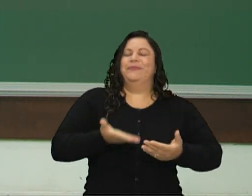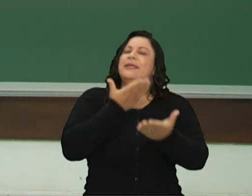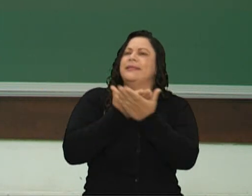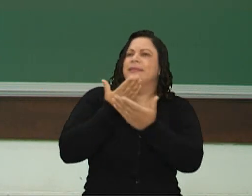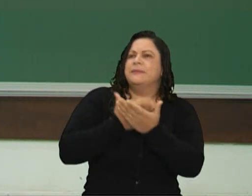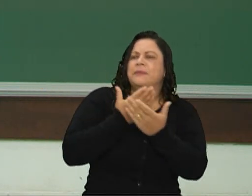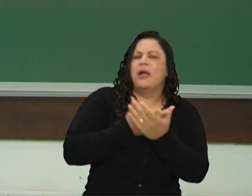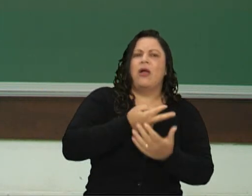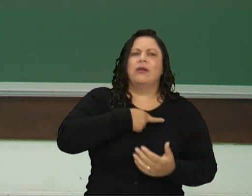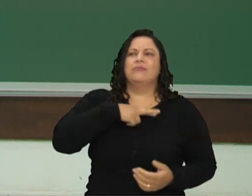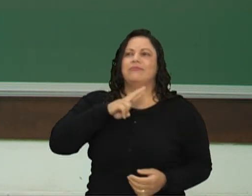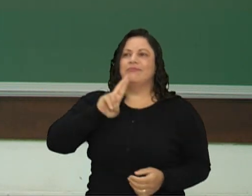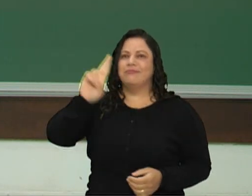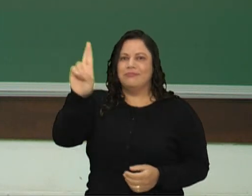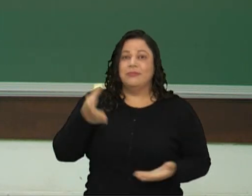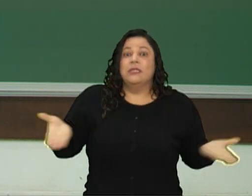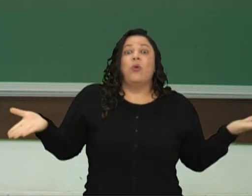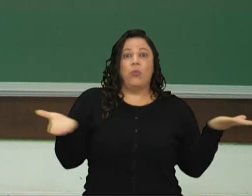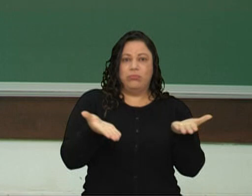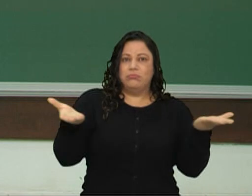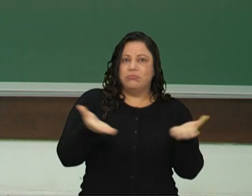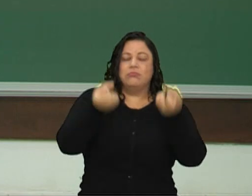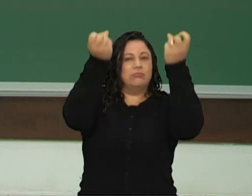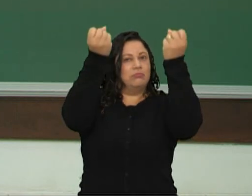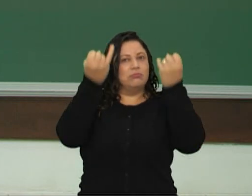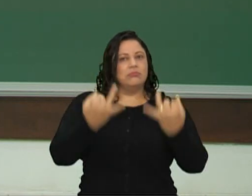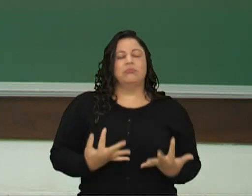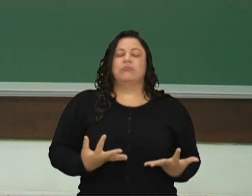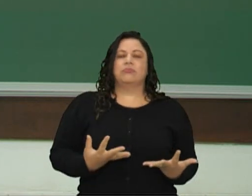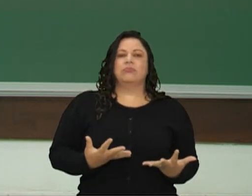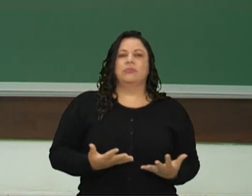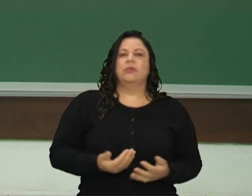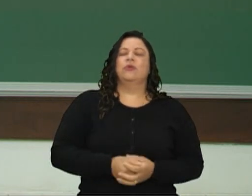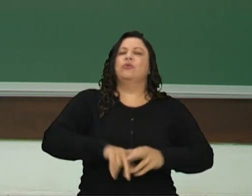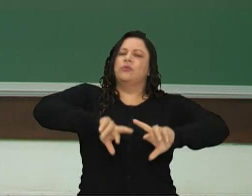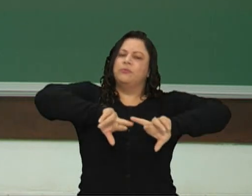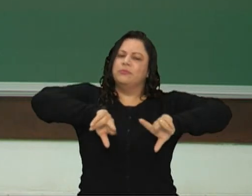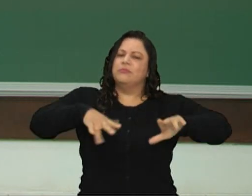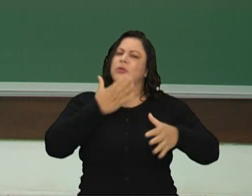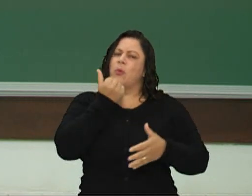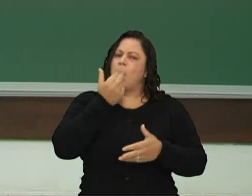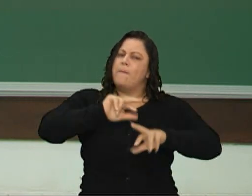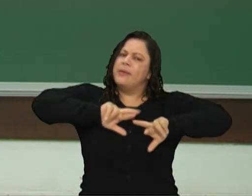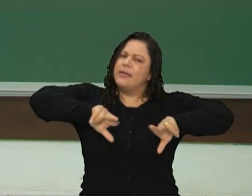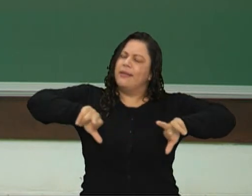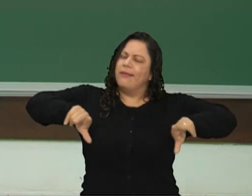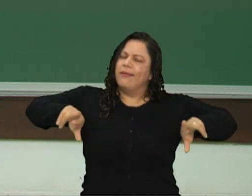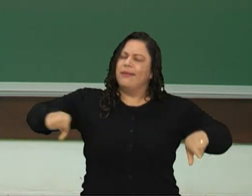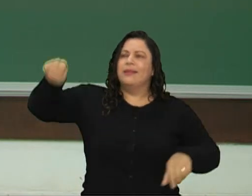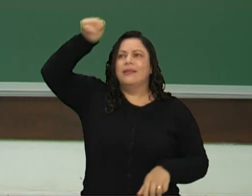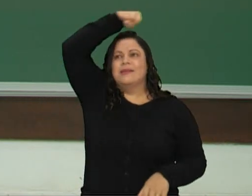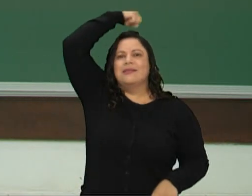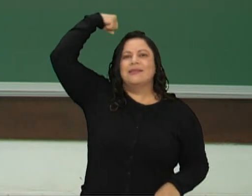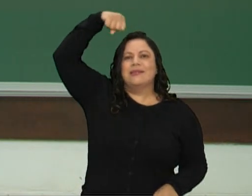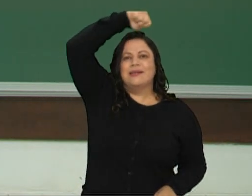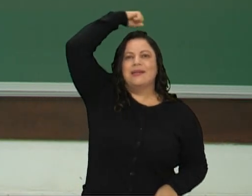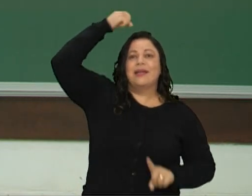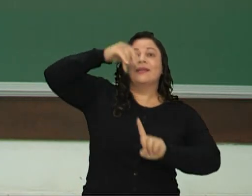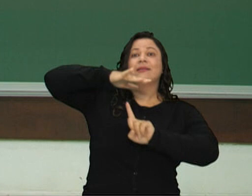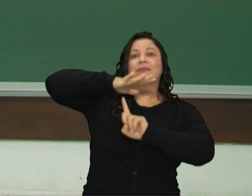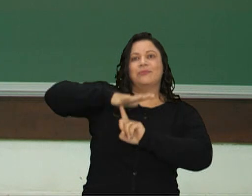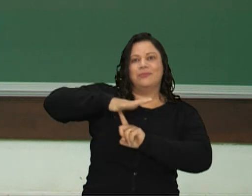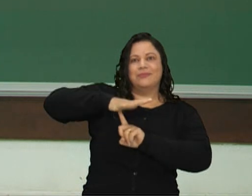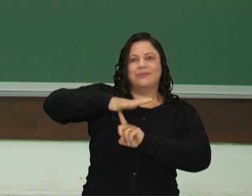religioso. E hoje nós vamos falar de alimentos sagrados paranaenses. Nas aulas